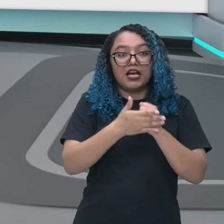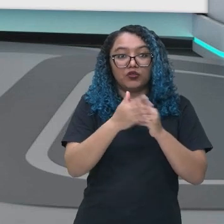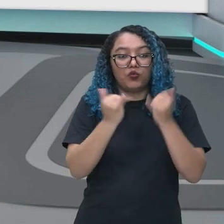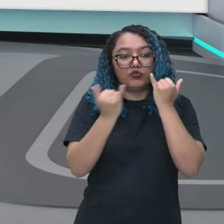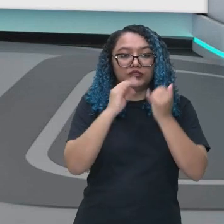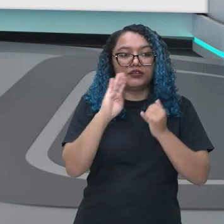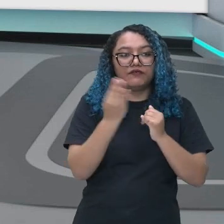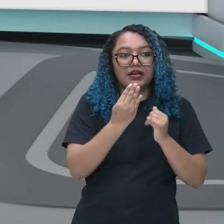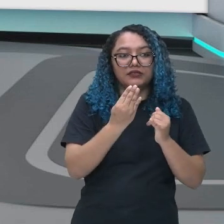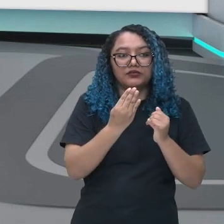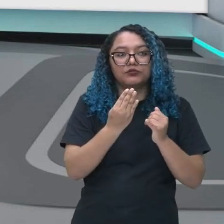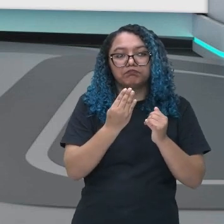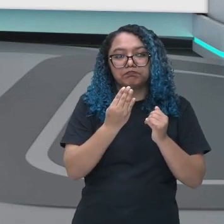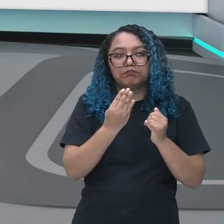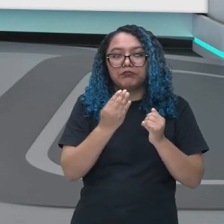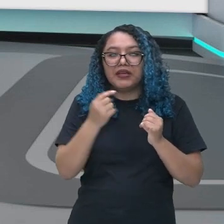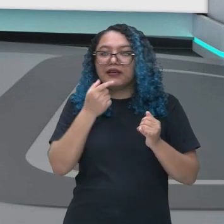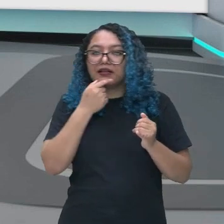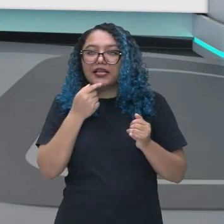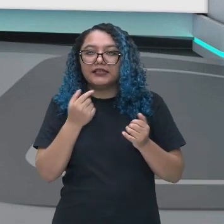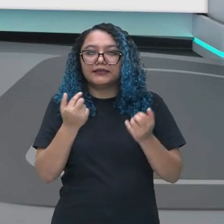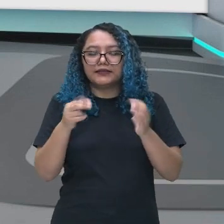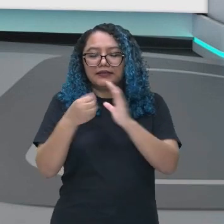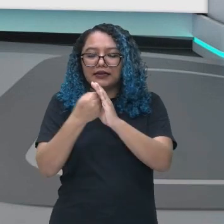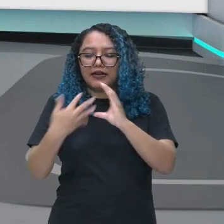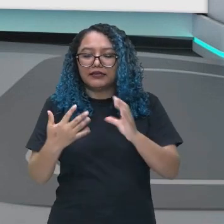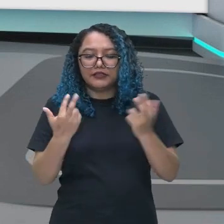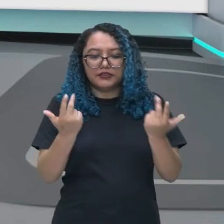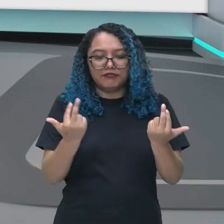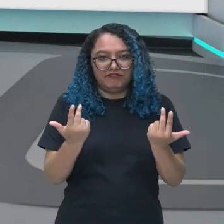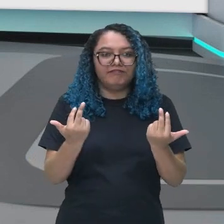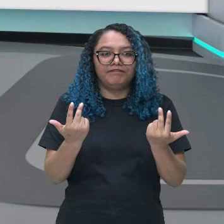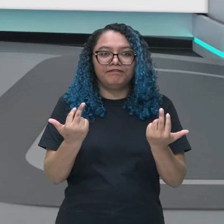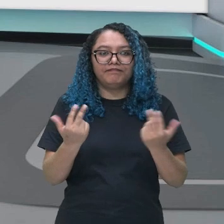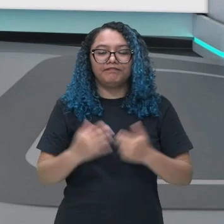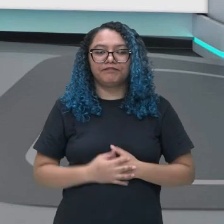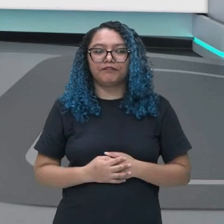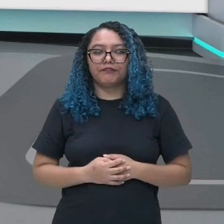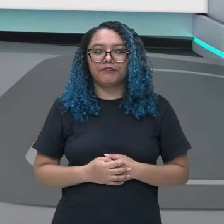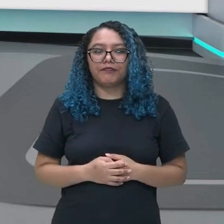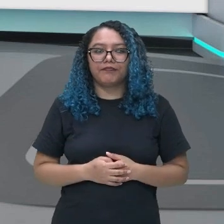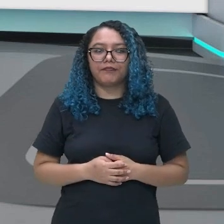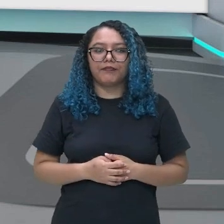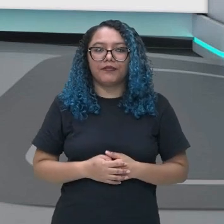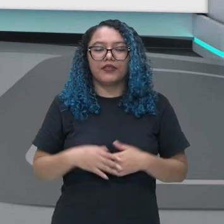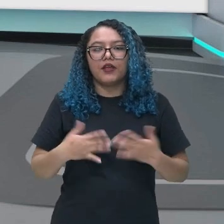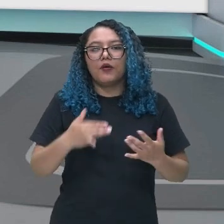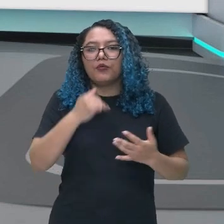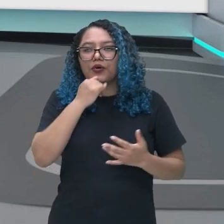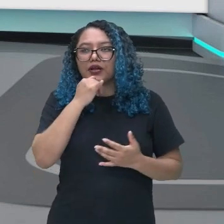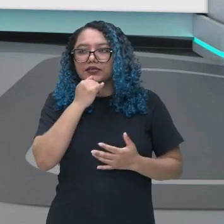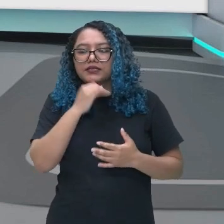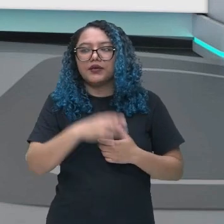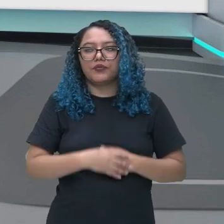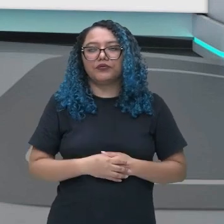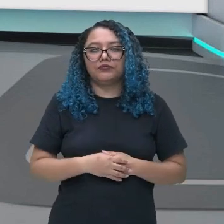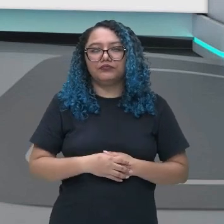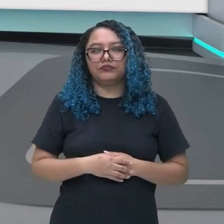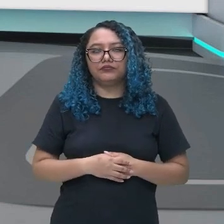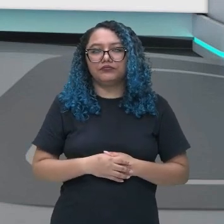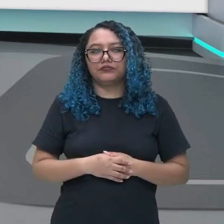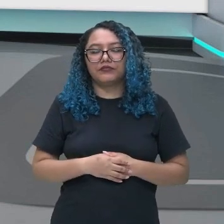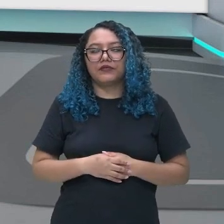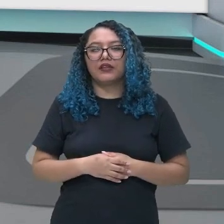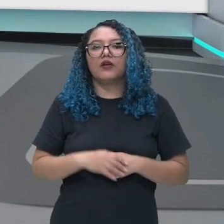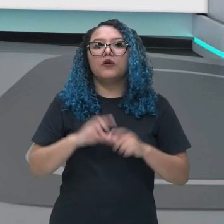as mesmas características. Tá, como eu disse para vocês, quando você recebe pelo celular, que acontece muito, as fake news